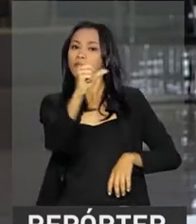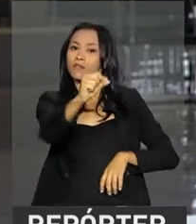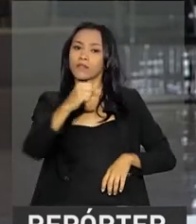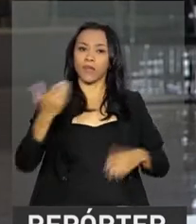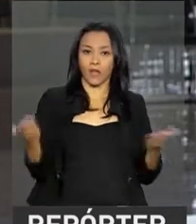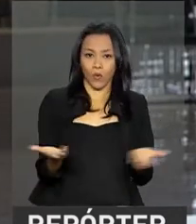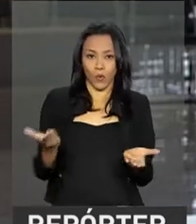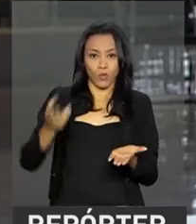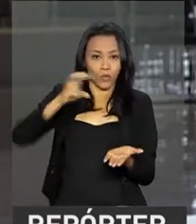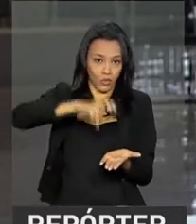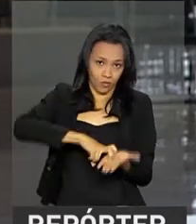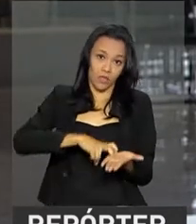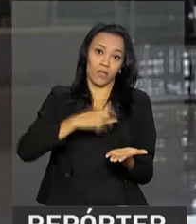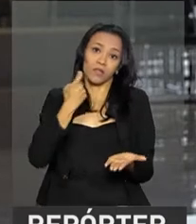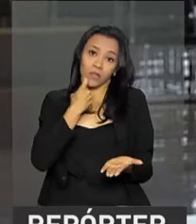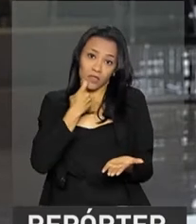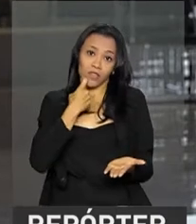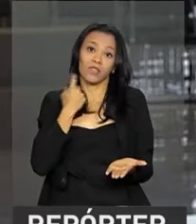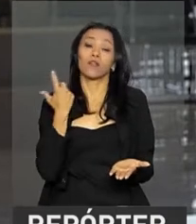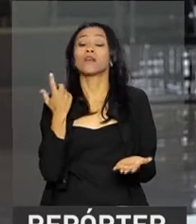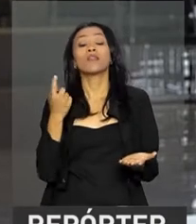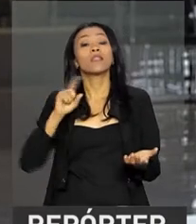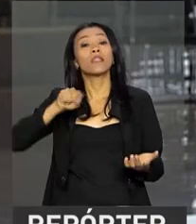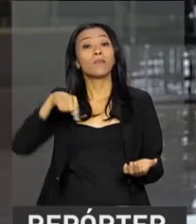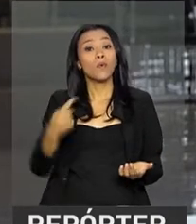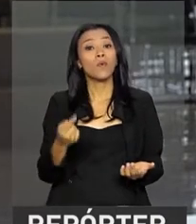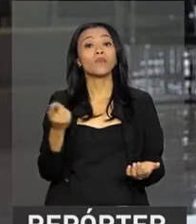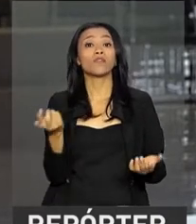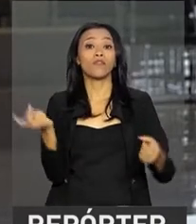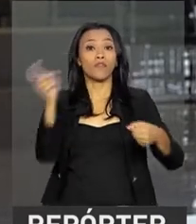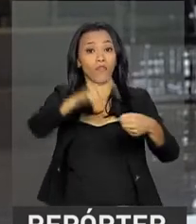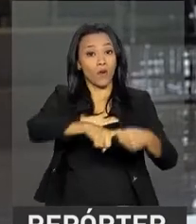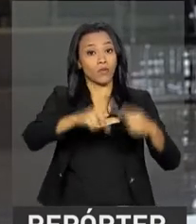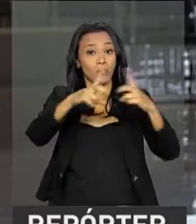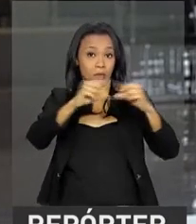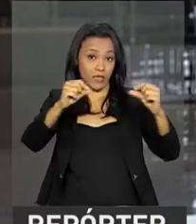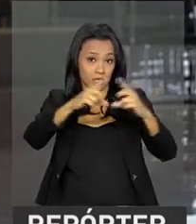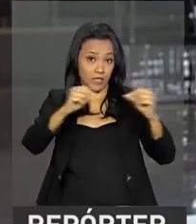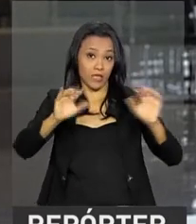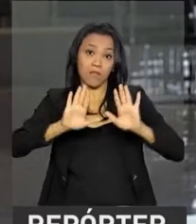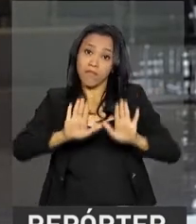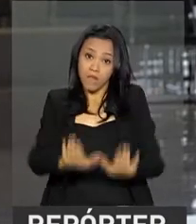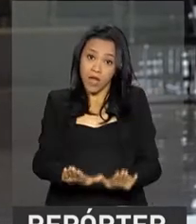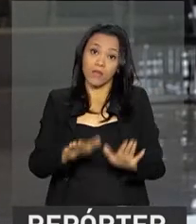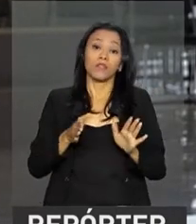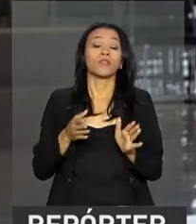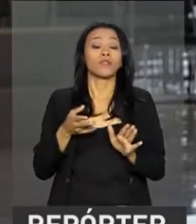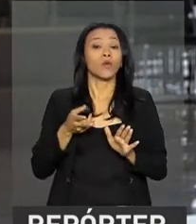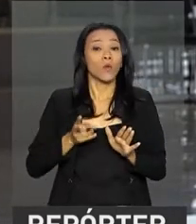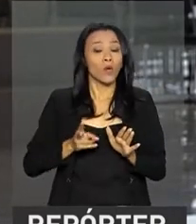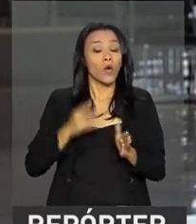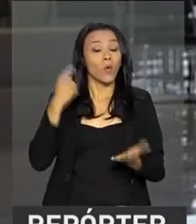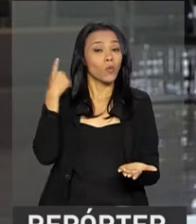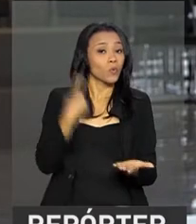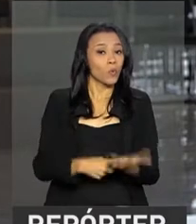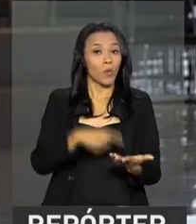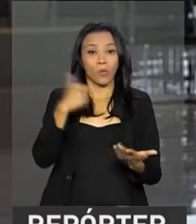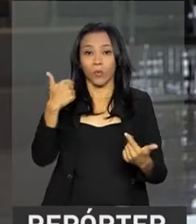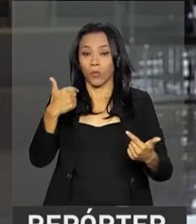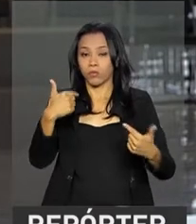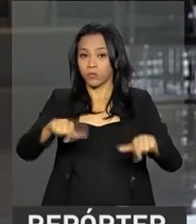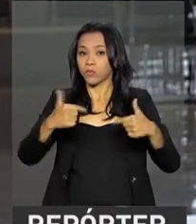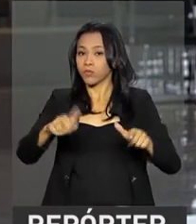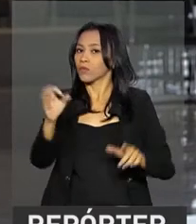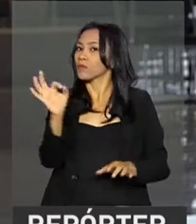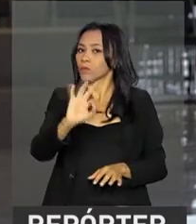logo depois o presidente deve retornar aqui para brasília mas a agenda permanece sem compromissos oficiais